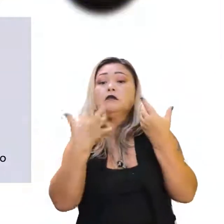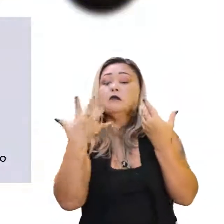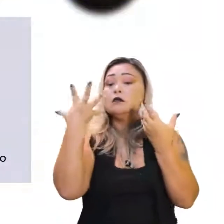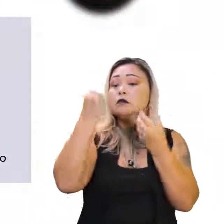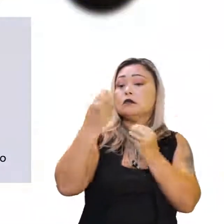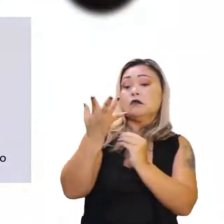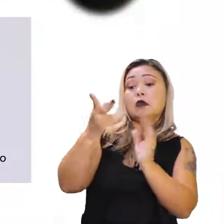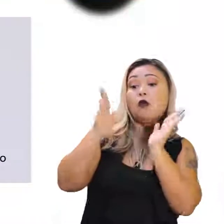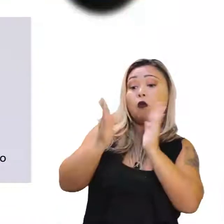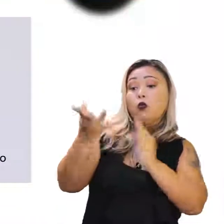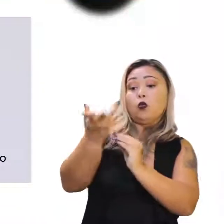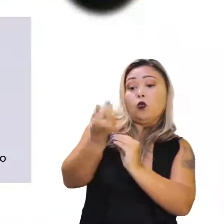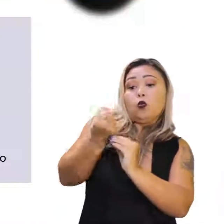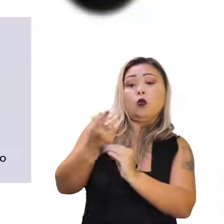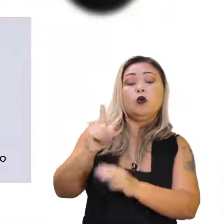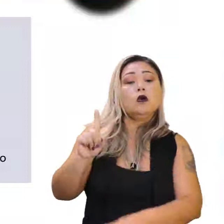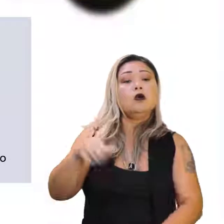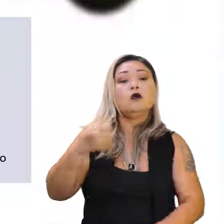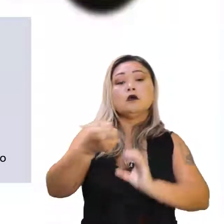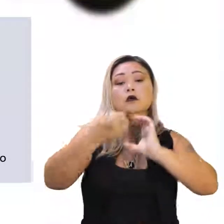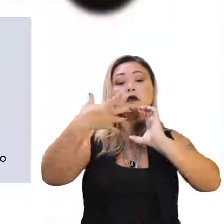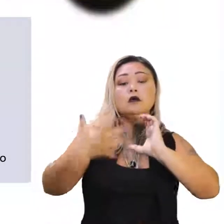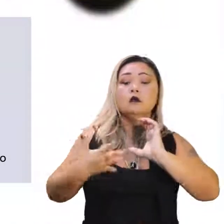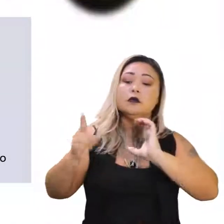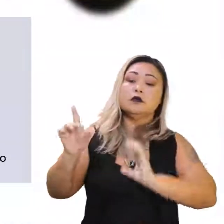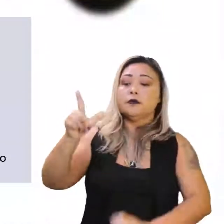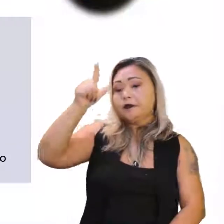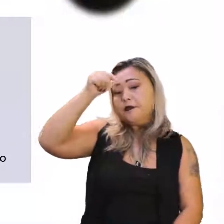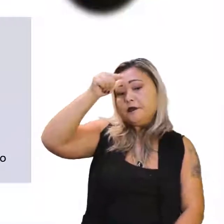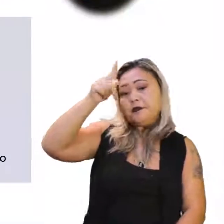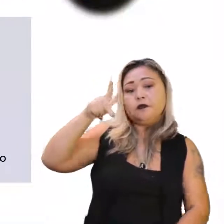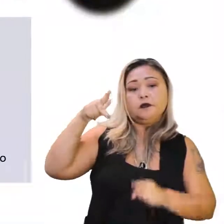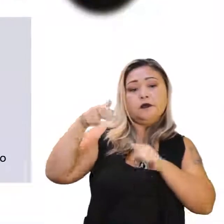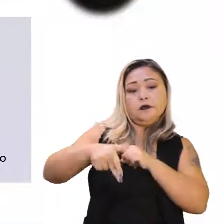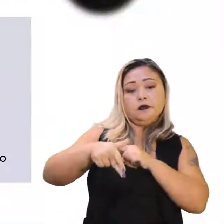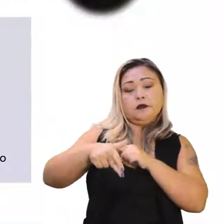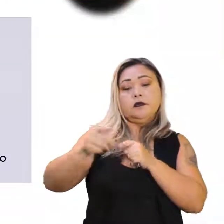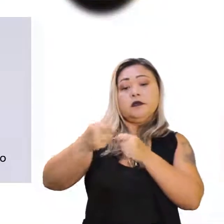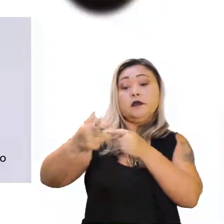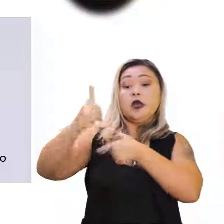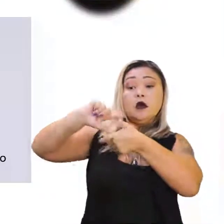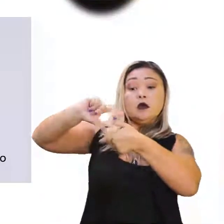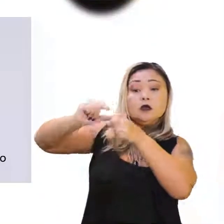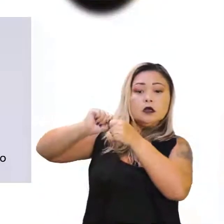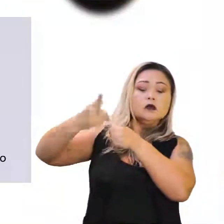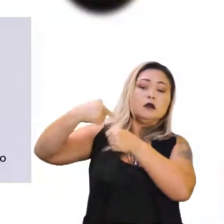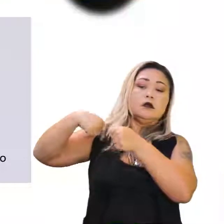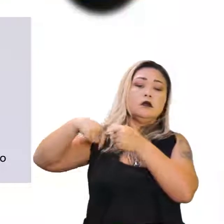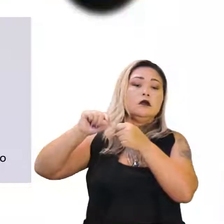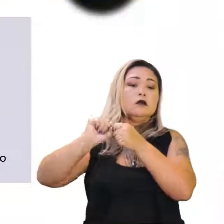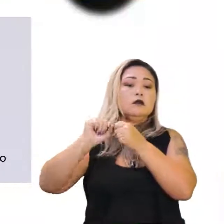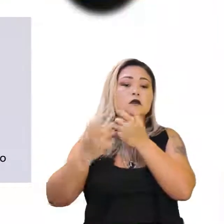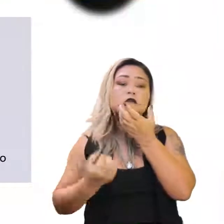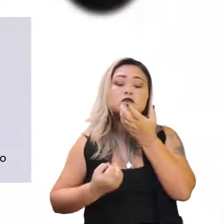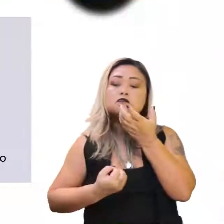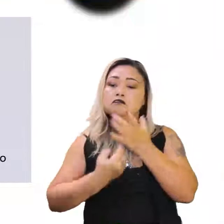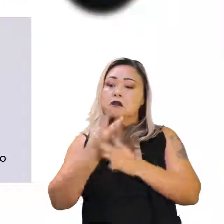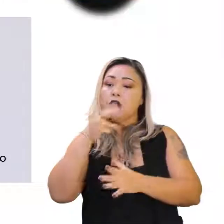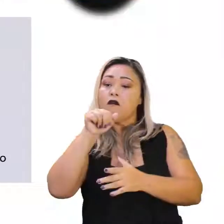da arte. Vamos ver as características aí do dadaísmo. Rompimento com o modelo tradicional, espírito